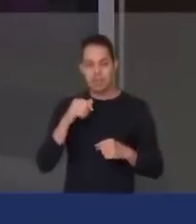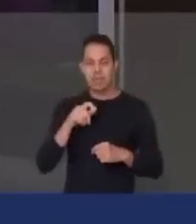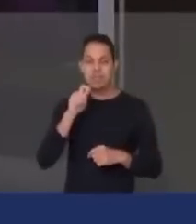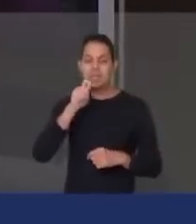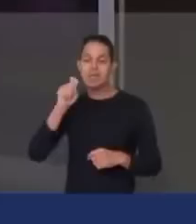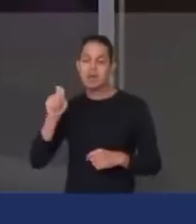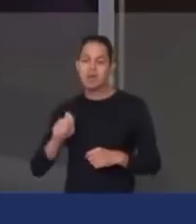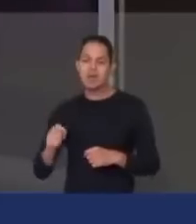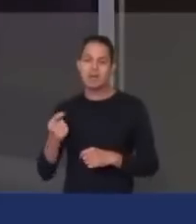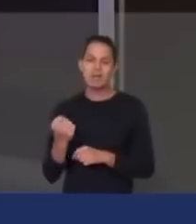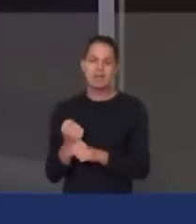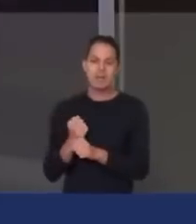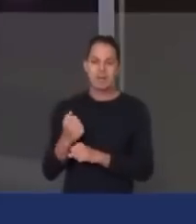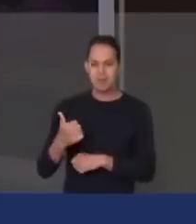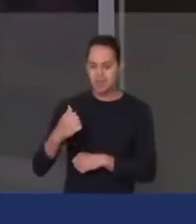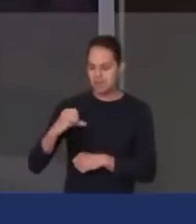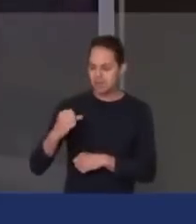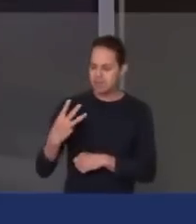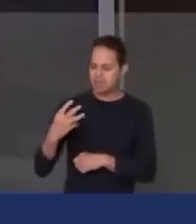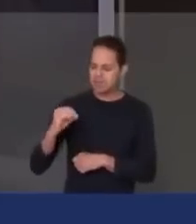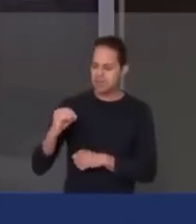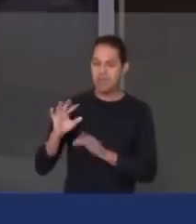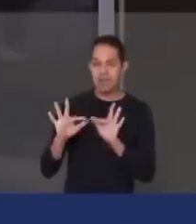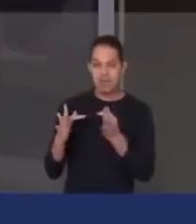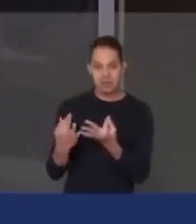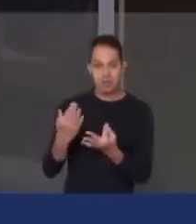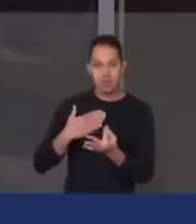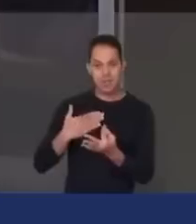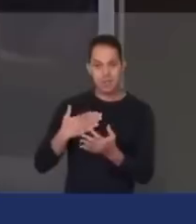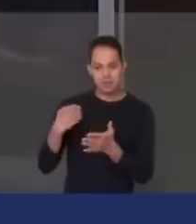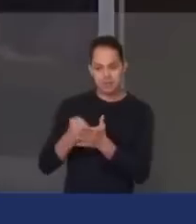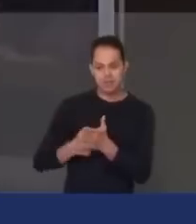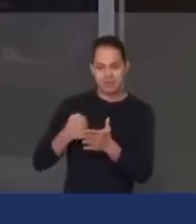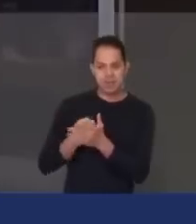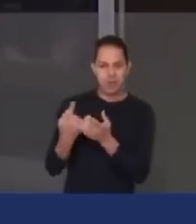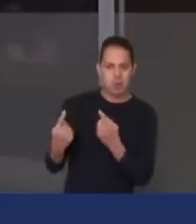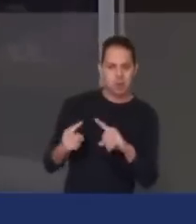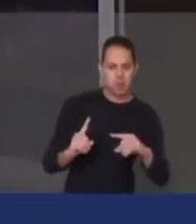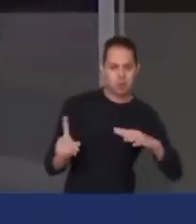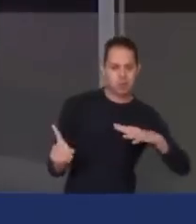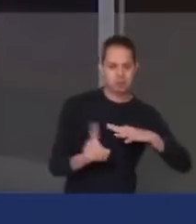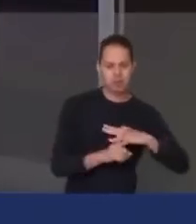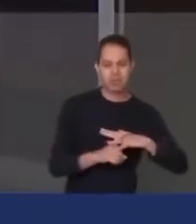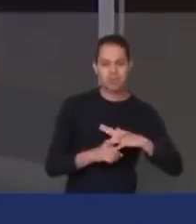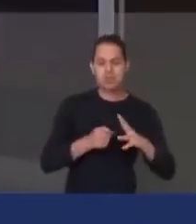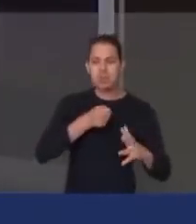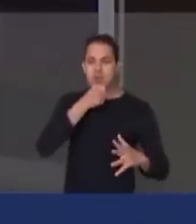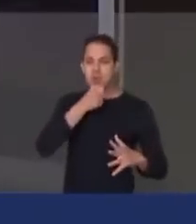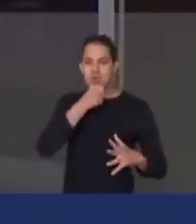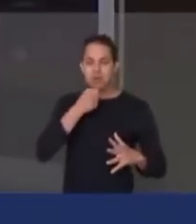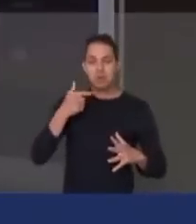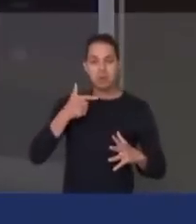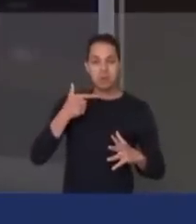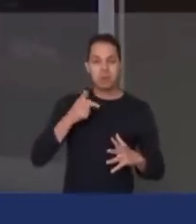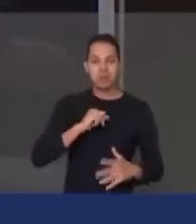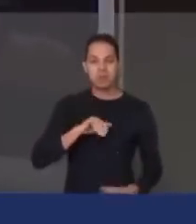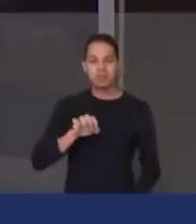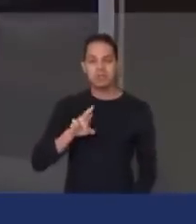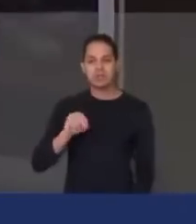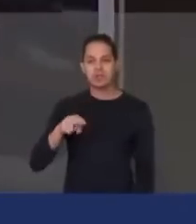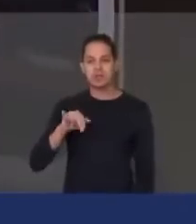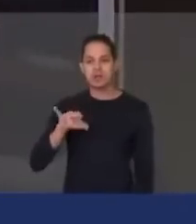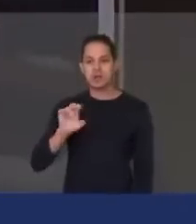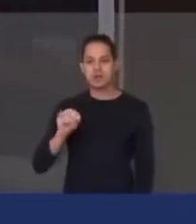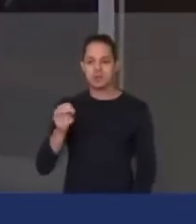30 que começa a luta da minha família contra o comunismo meu bisavô Jerônimo foi preso